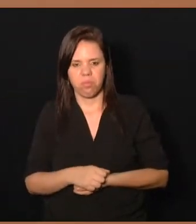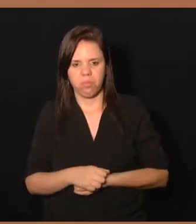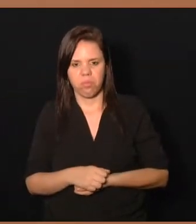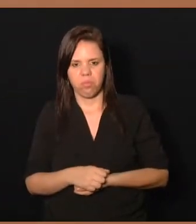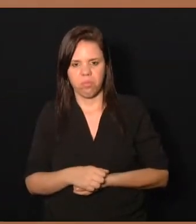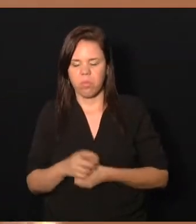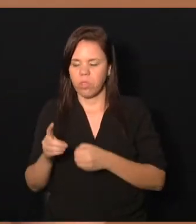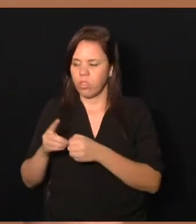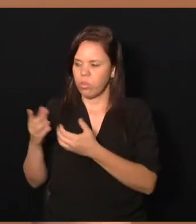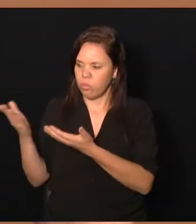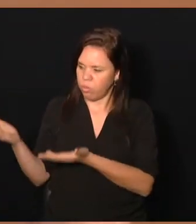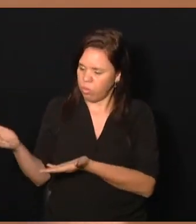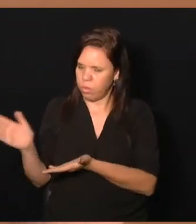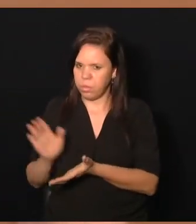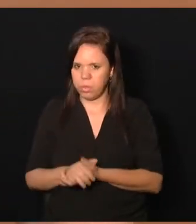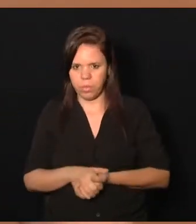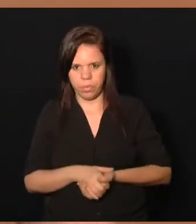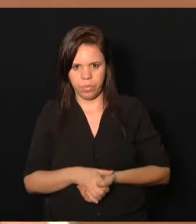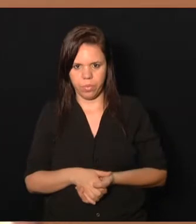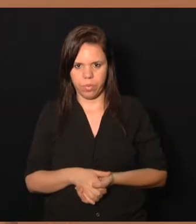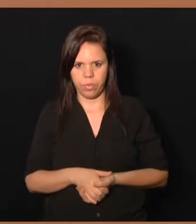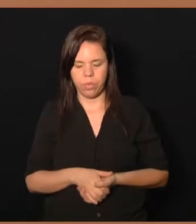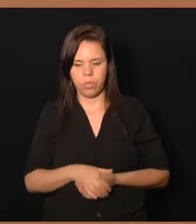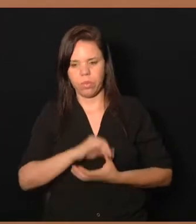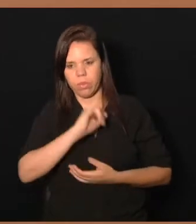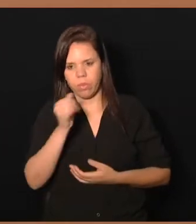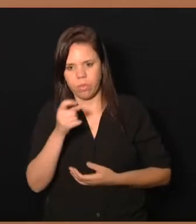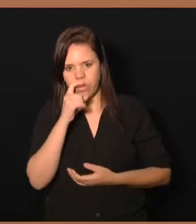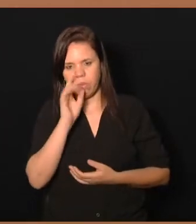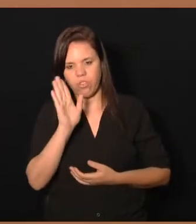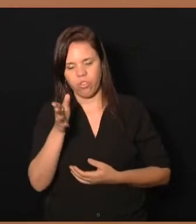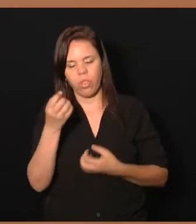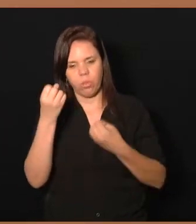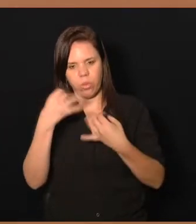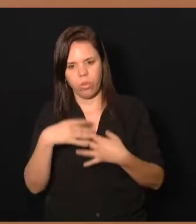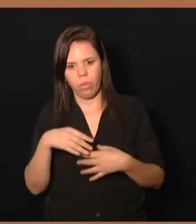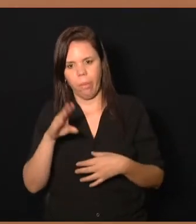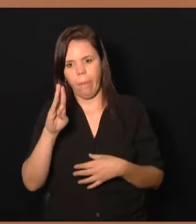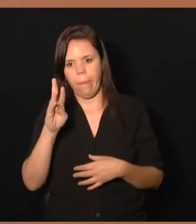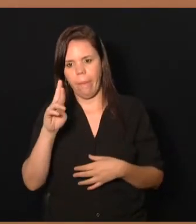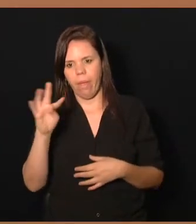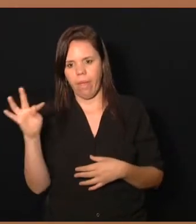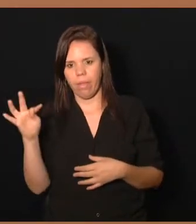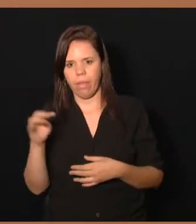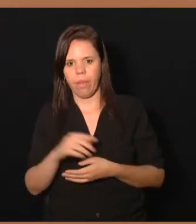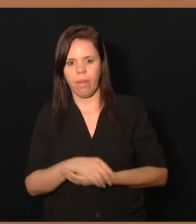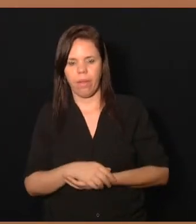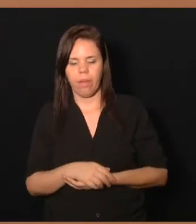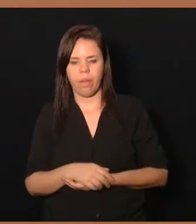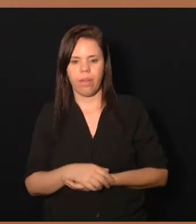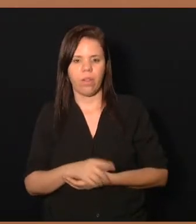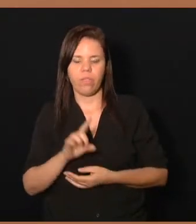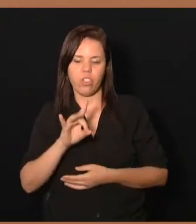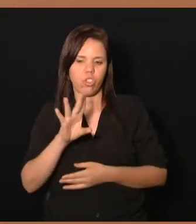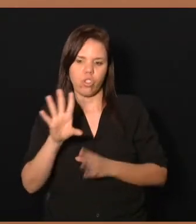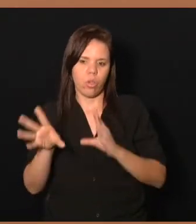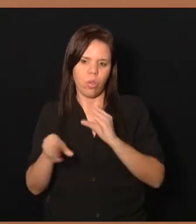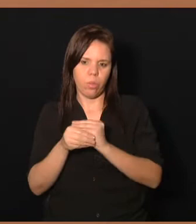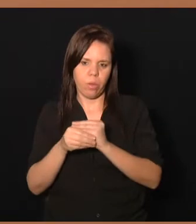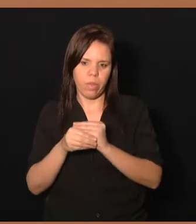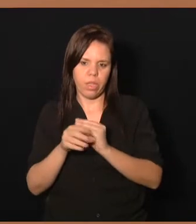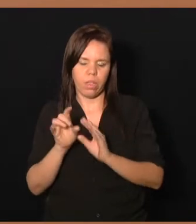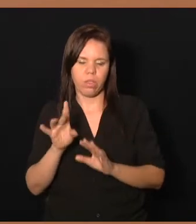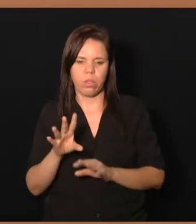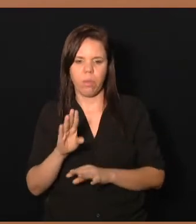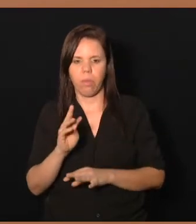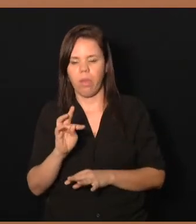Doutor, o Jorge deu as explicações aí do BRT, Eu vou só complementar. O BRT